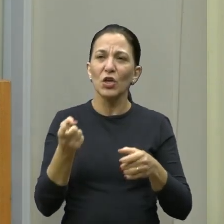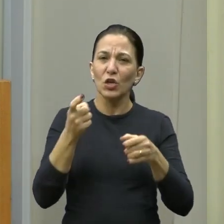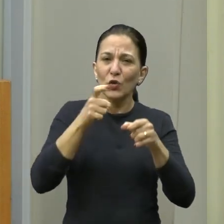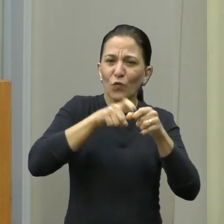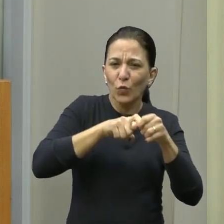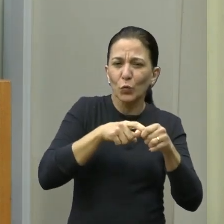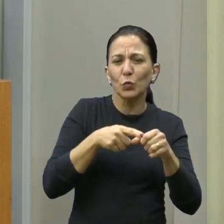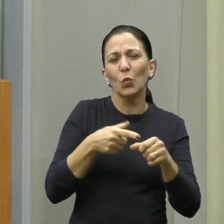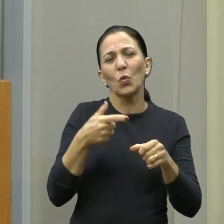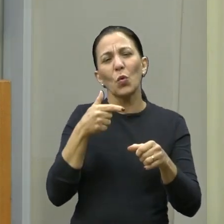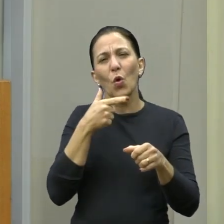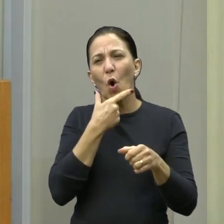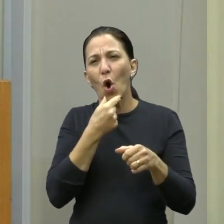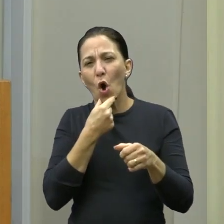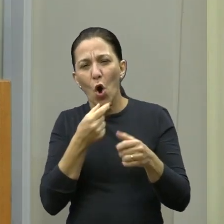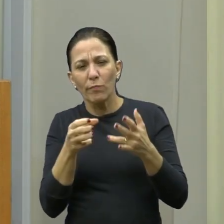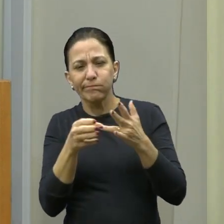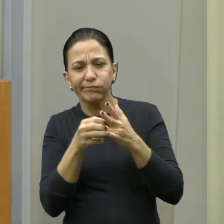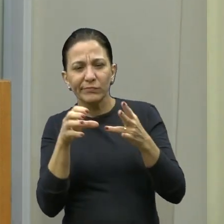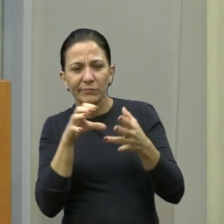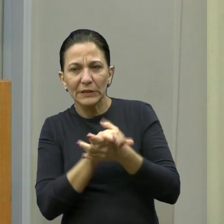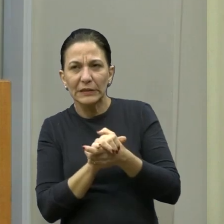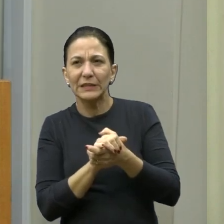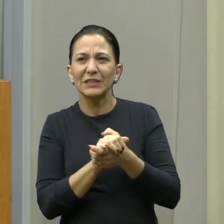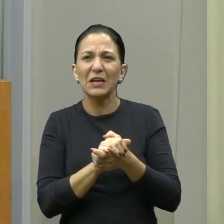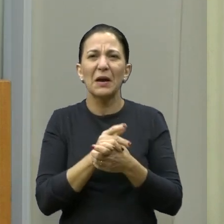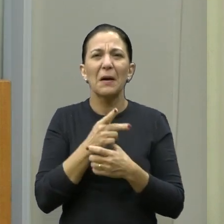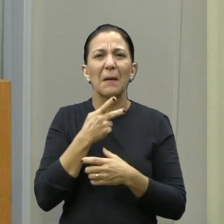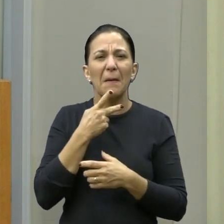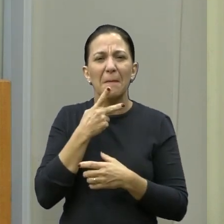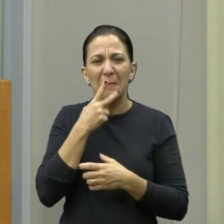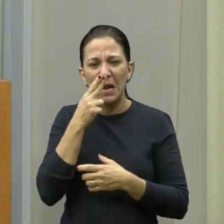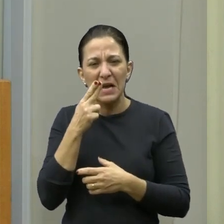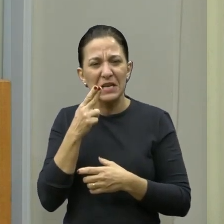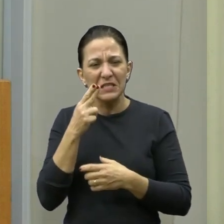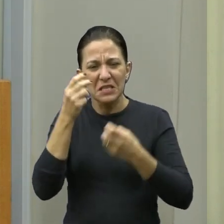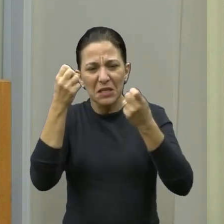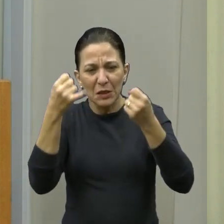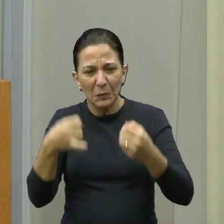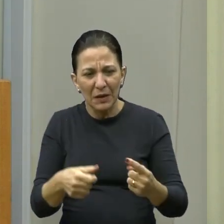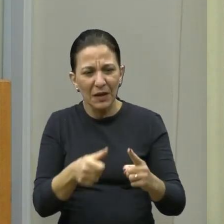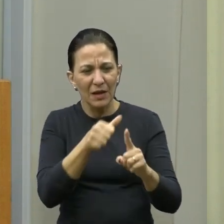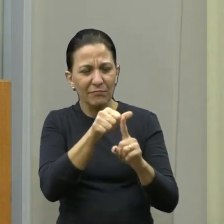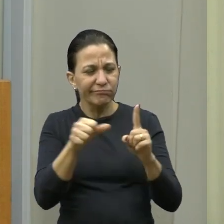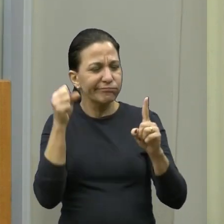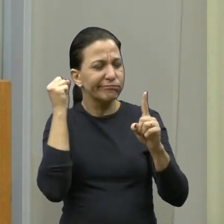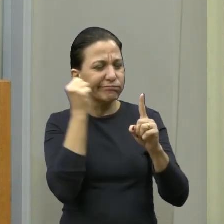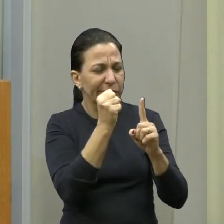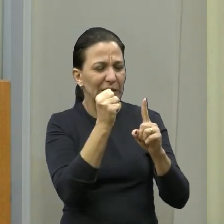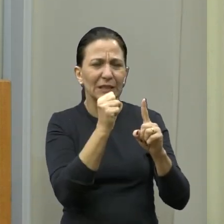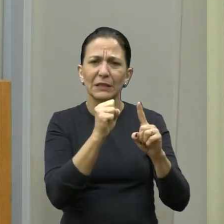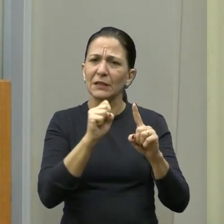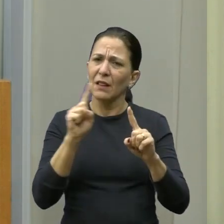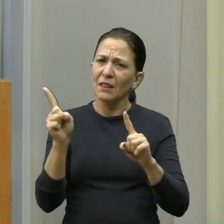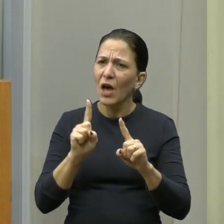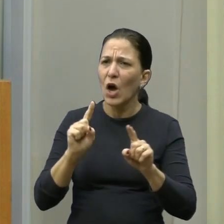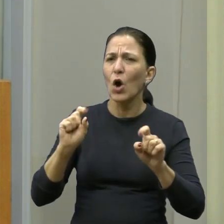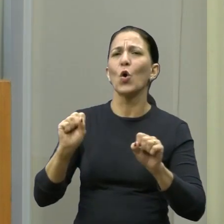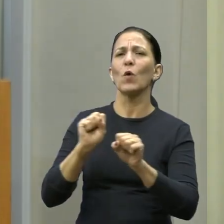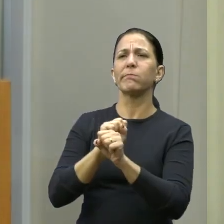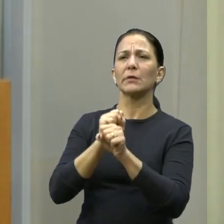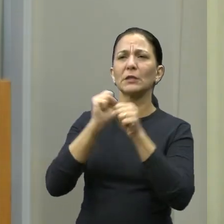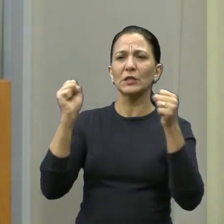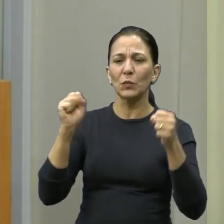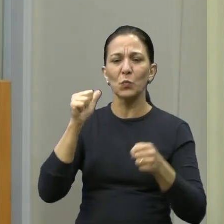ela voltou com o marido, como se isso justificasse um feminicídio. Nós mulheres não temos o direito de viver,